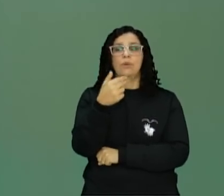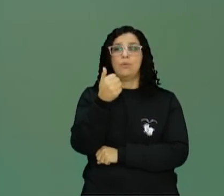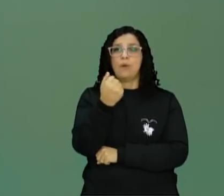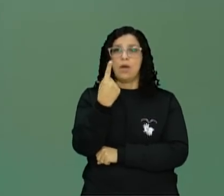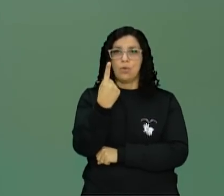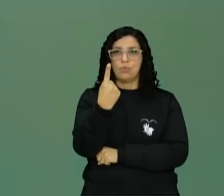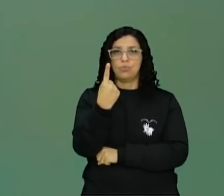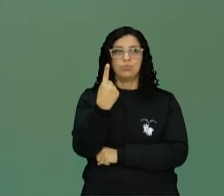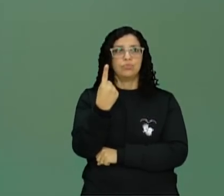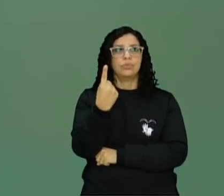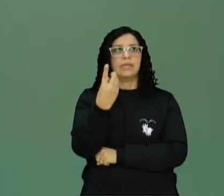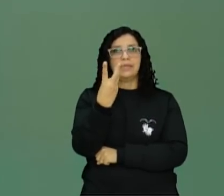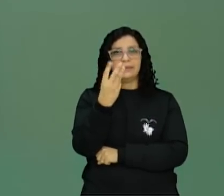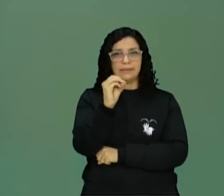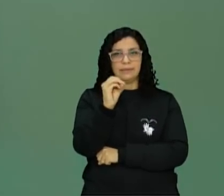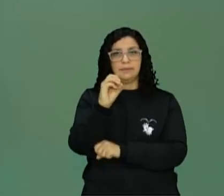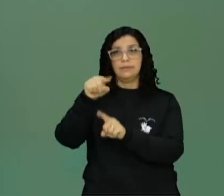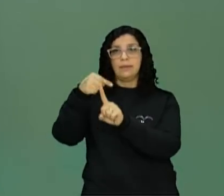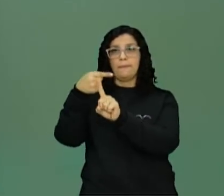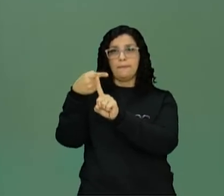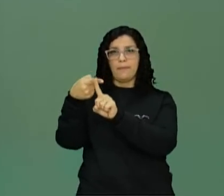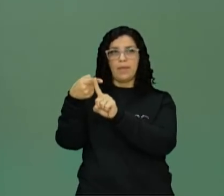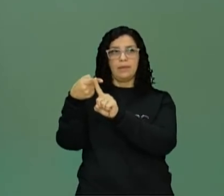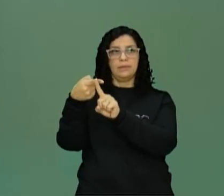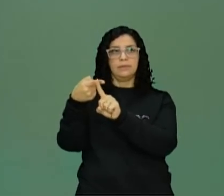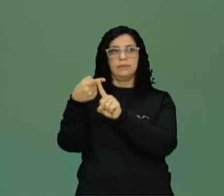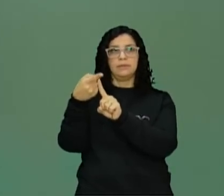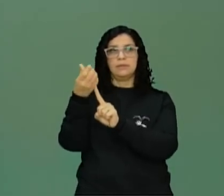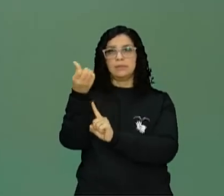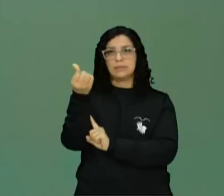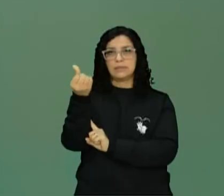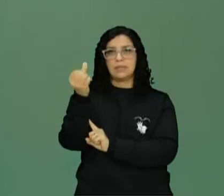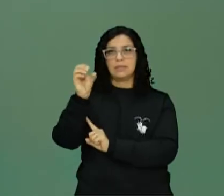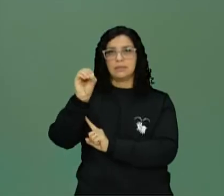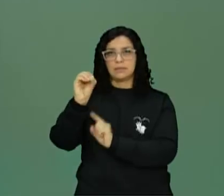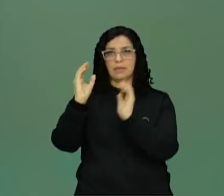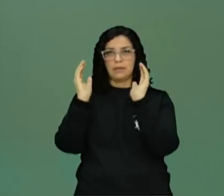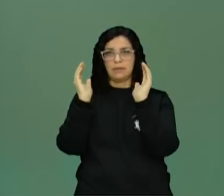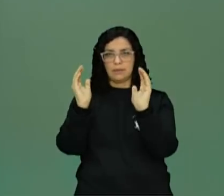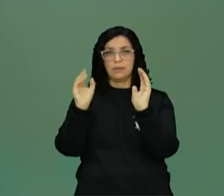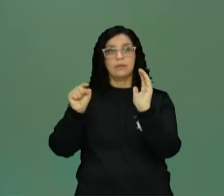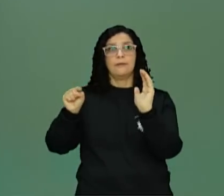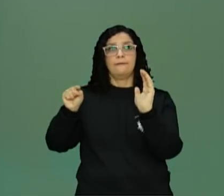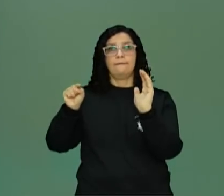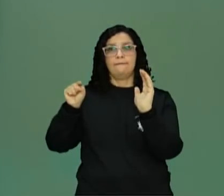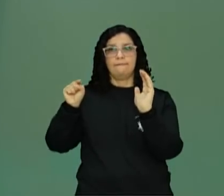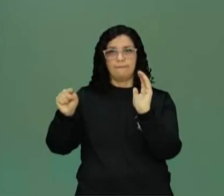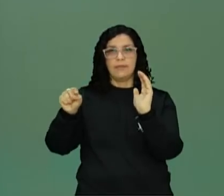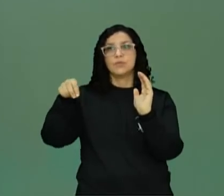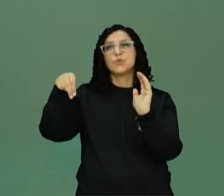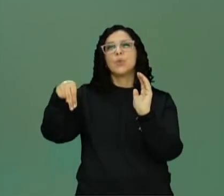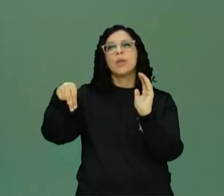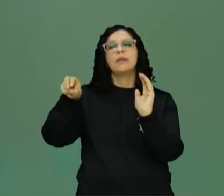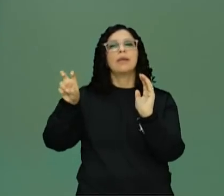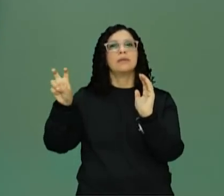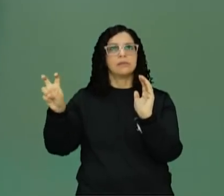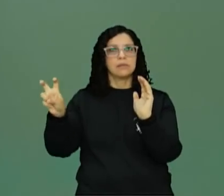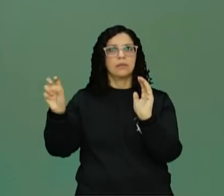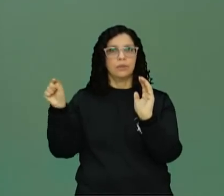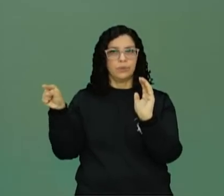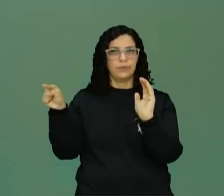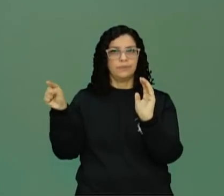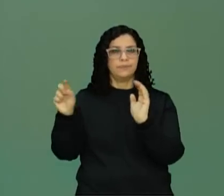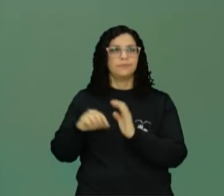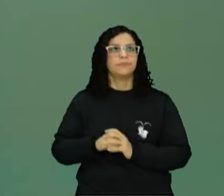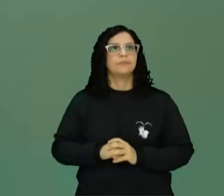o primeiro, que é 30, mais o AN, que é o A5, vale 60,